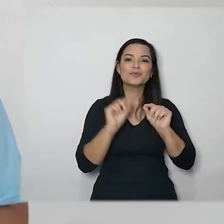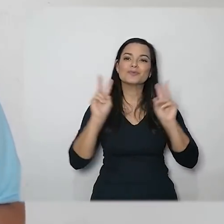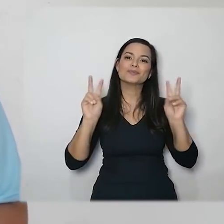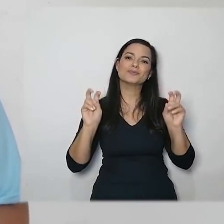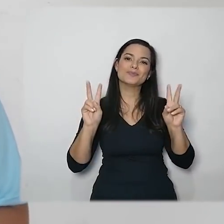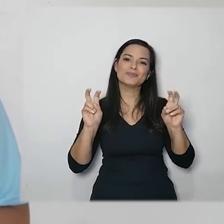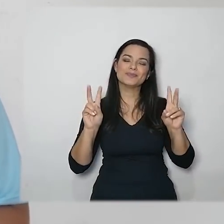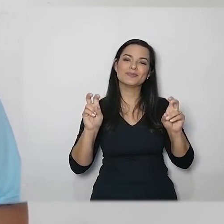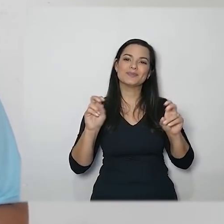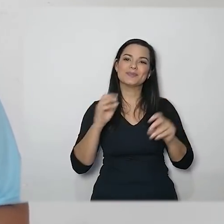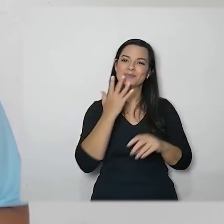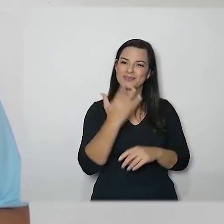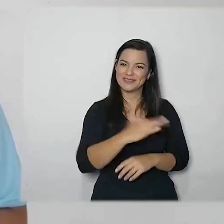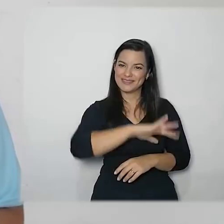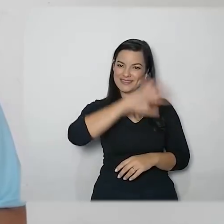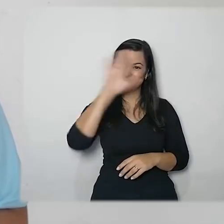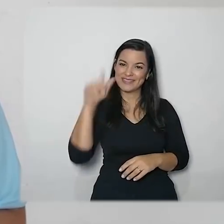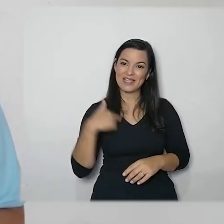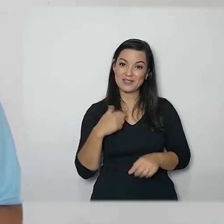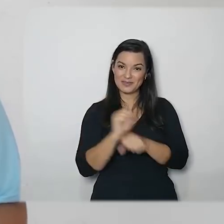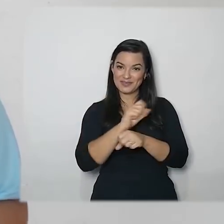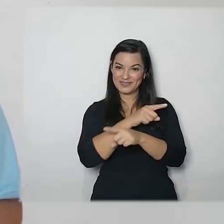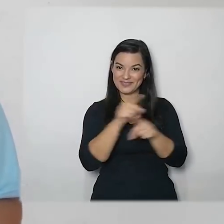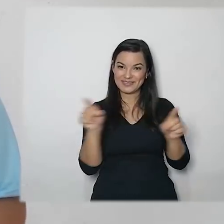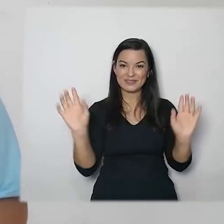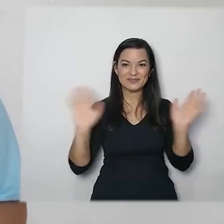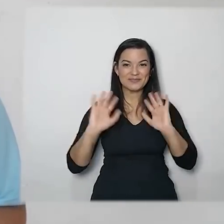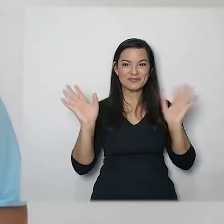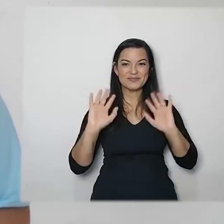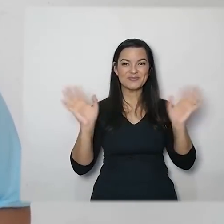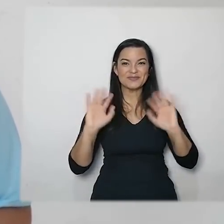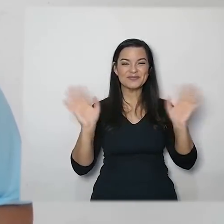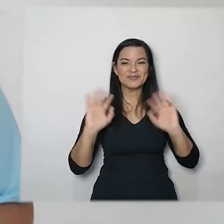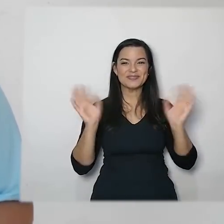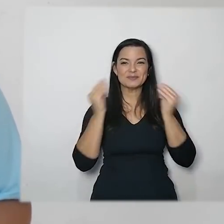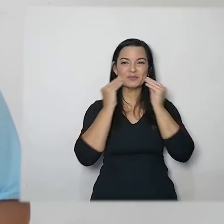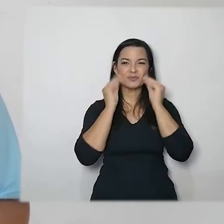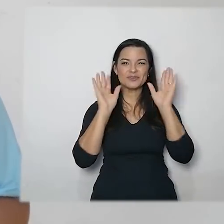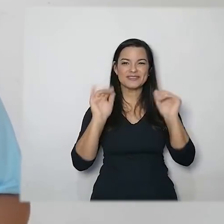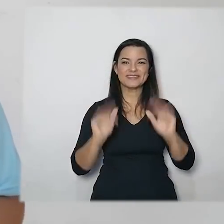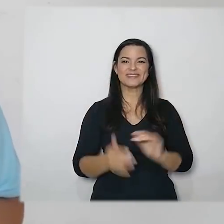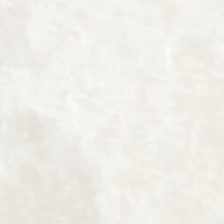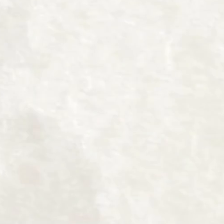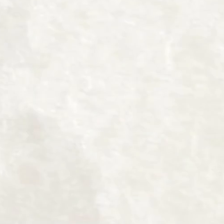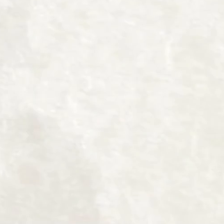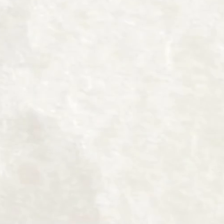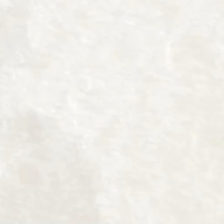formação do arco-íris. Eu espero vocês. Grande beijo, tchau, tchau!